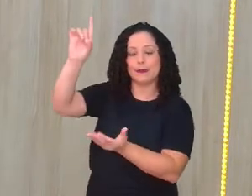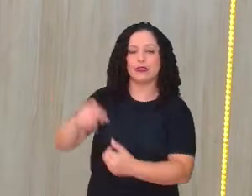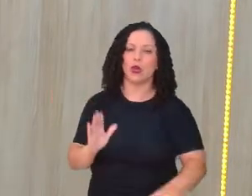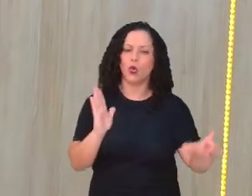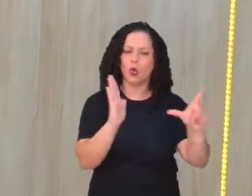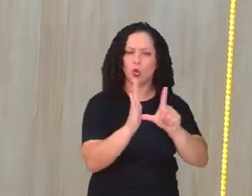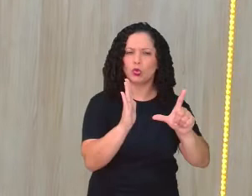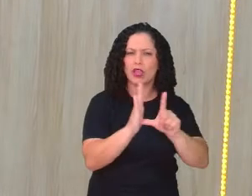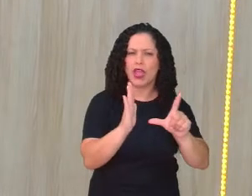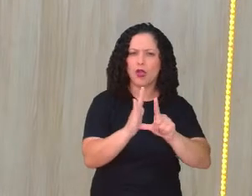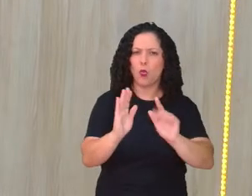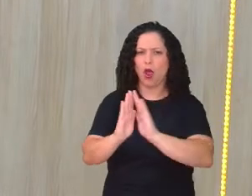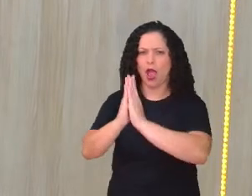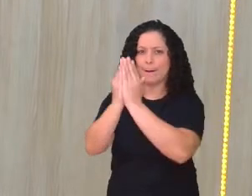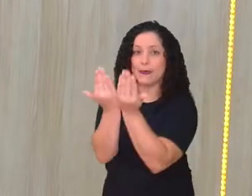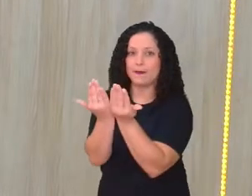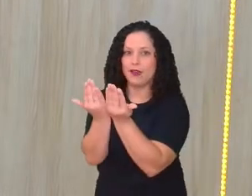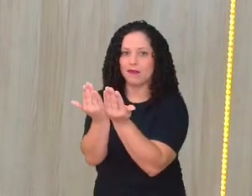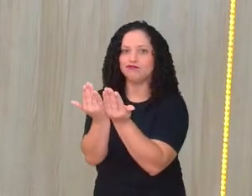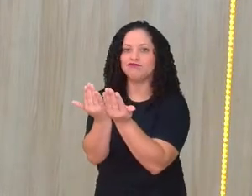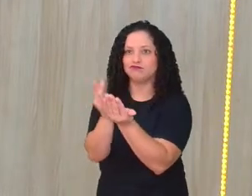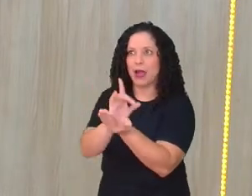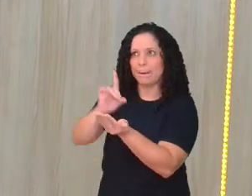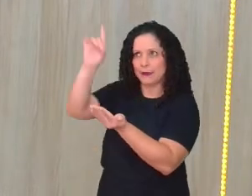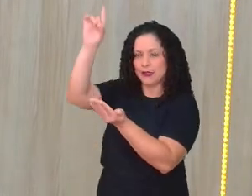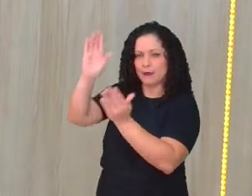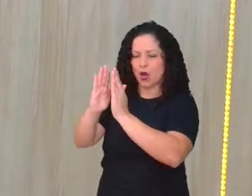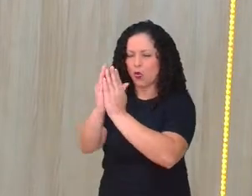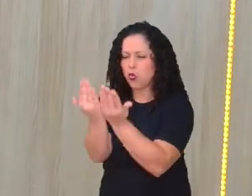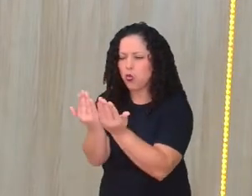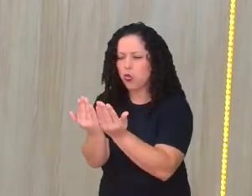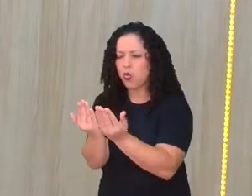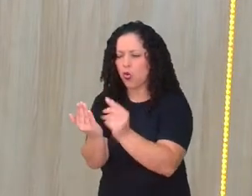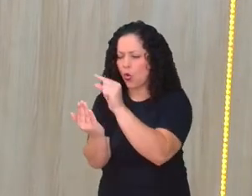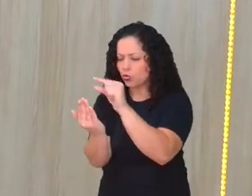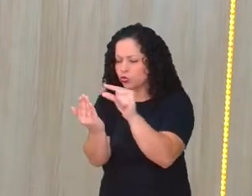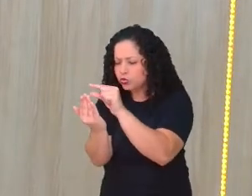vai traduzir a Bíblia do latim para o vernáculo, que é o